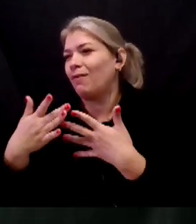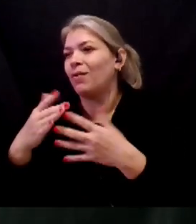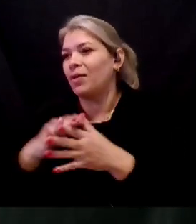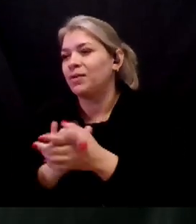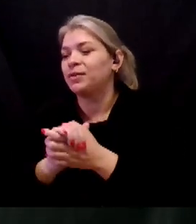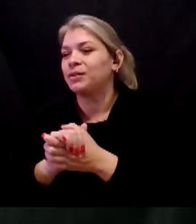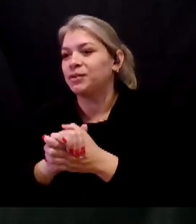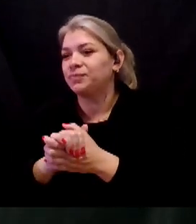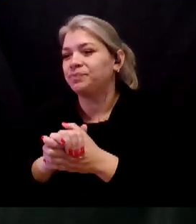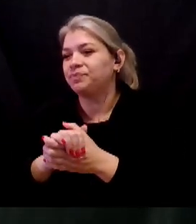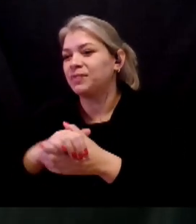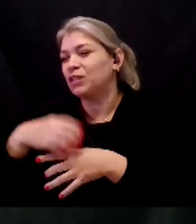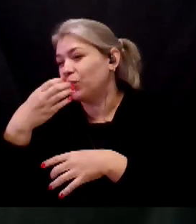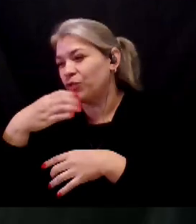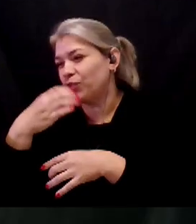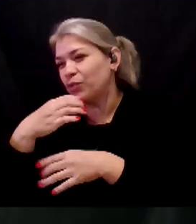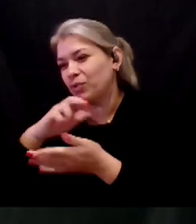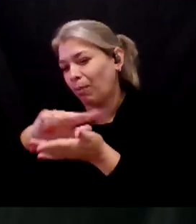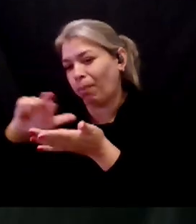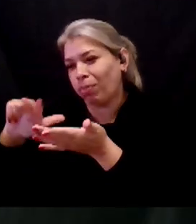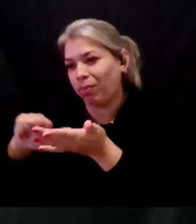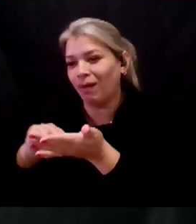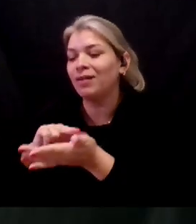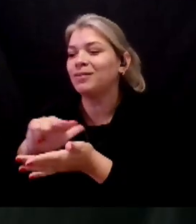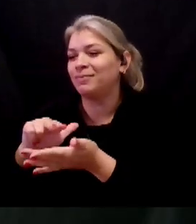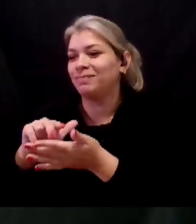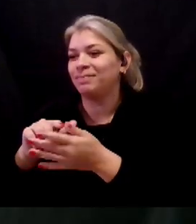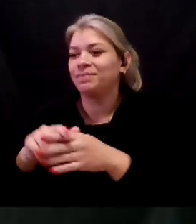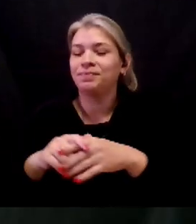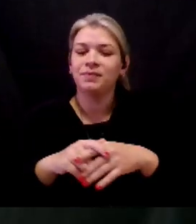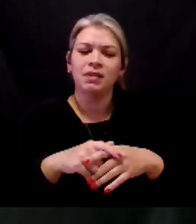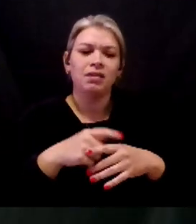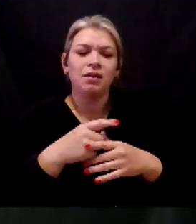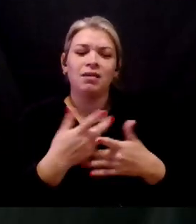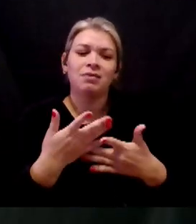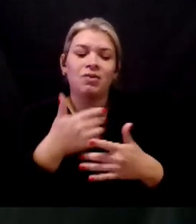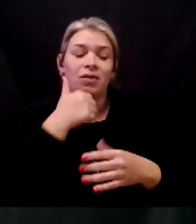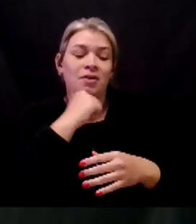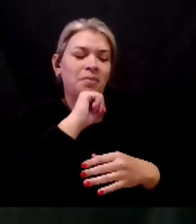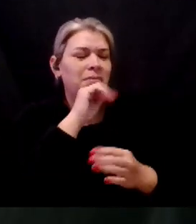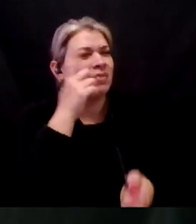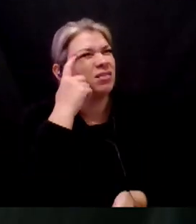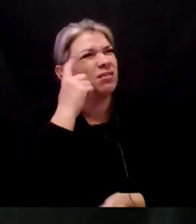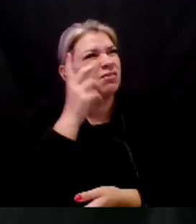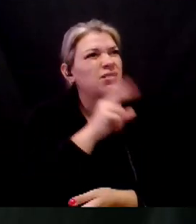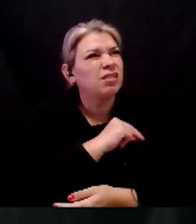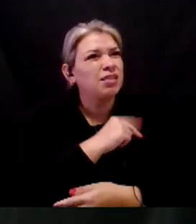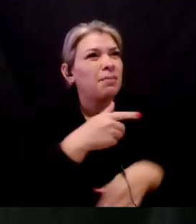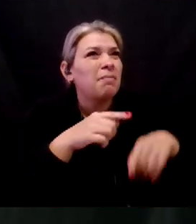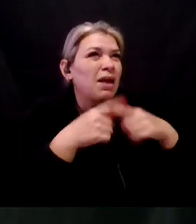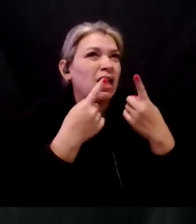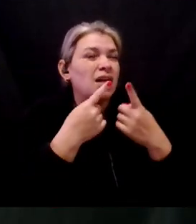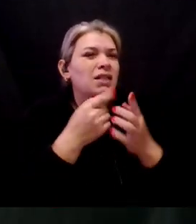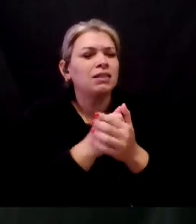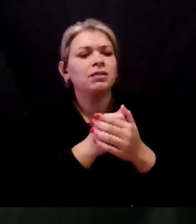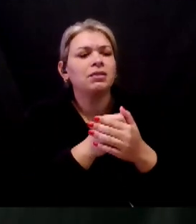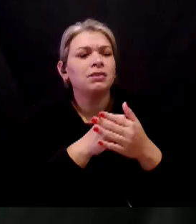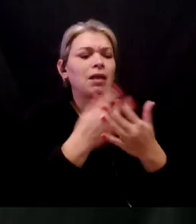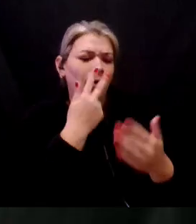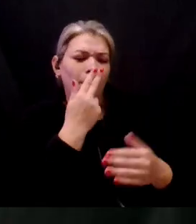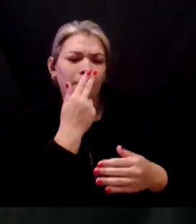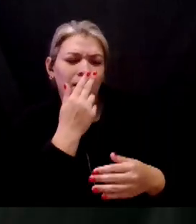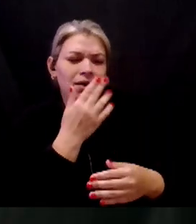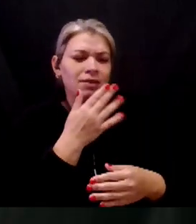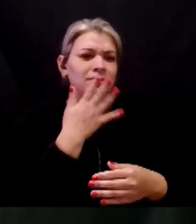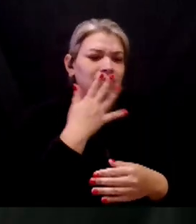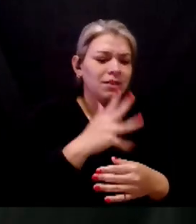assim, mas tem gostinho de morango, então não vai fazer mal, vou levar. Né? E aí, quando você vê, aí você já incentivou uma criança bem